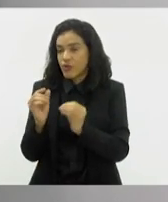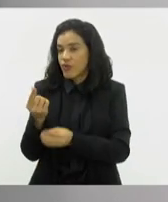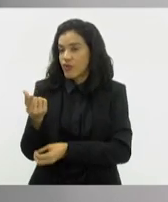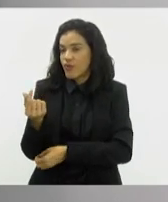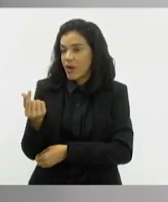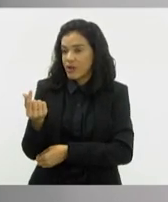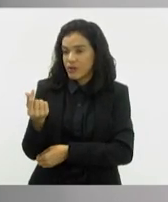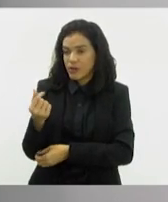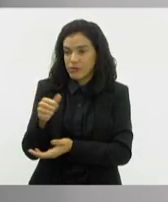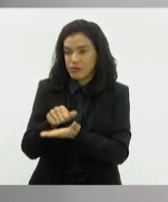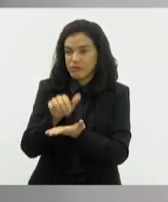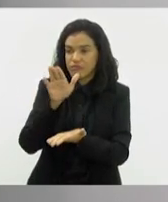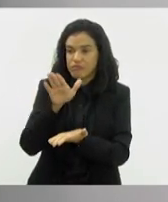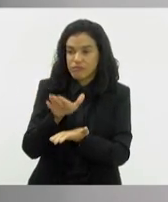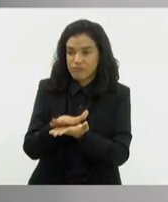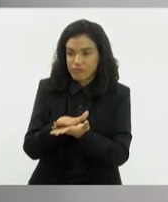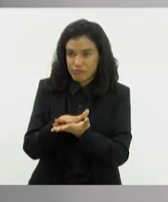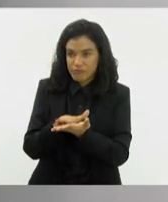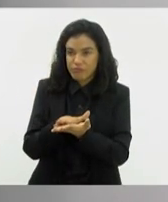multa.